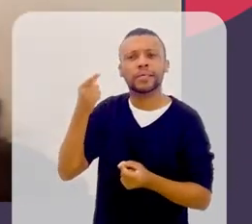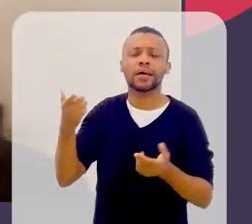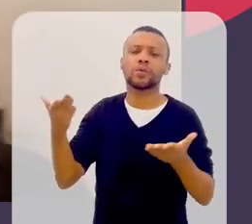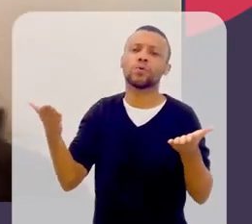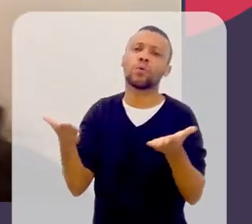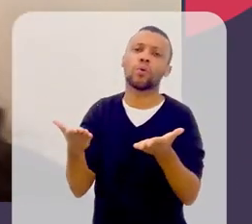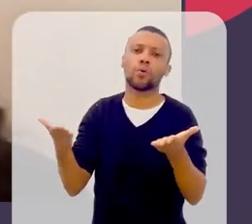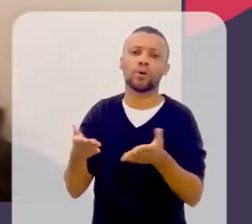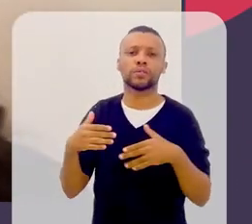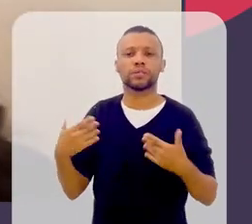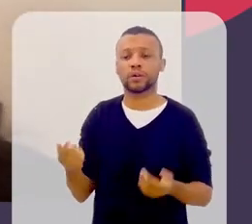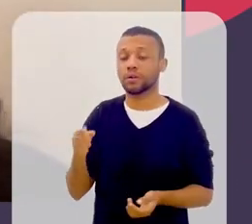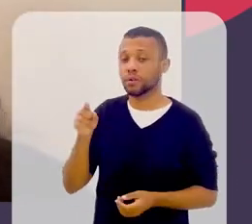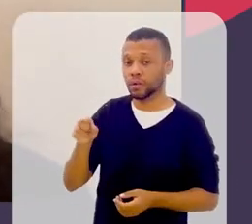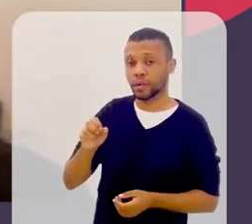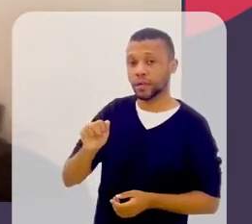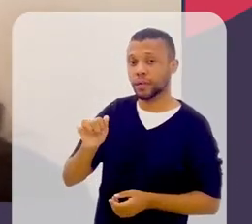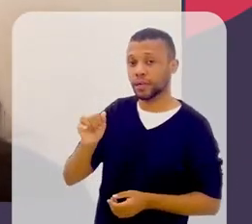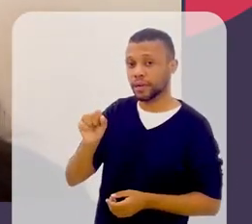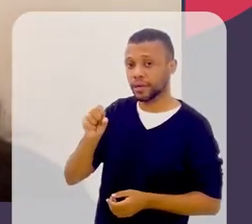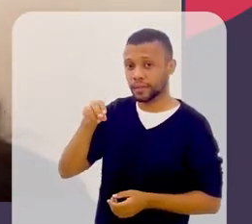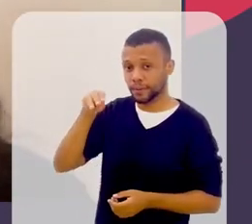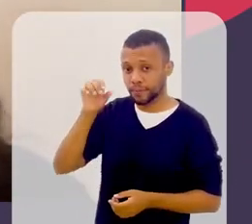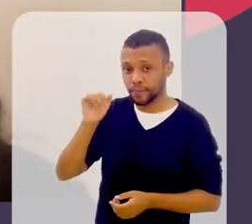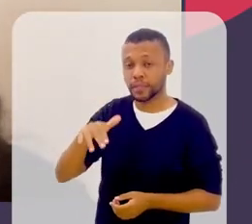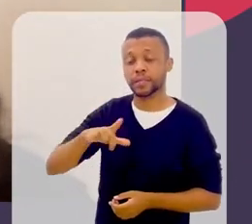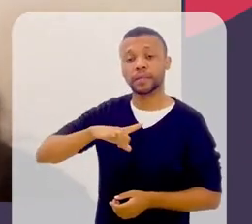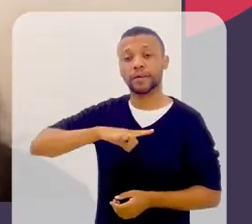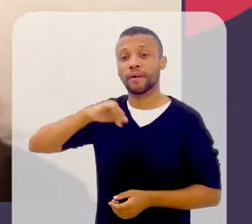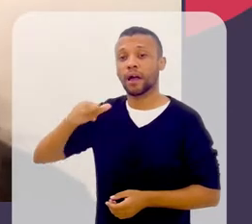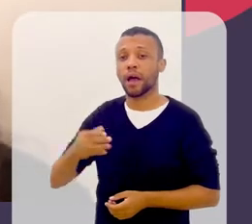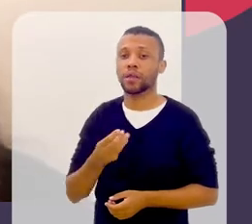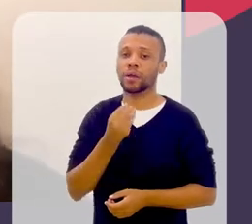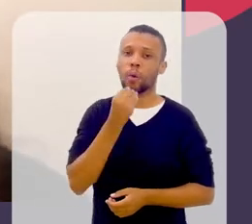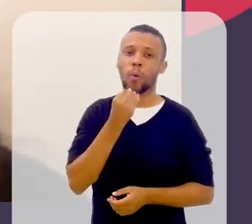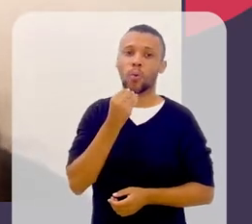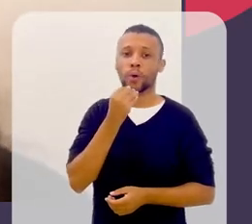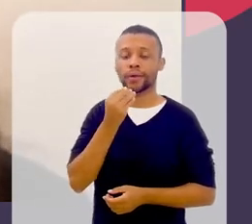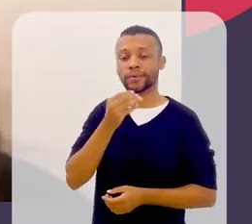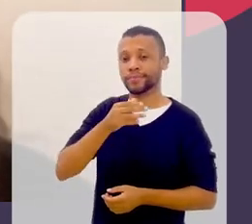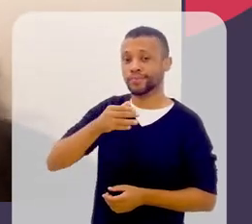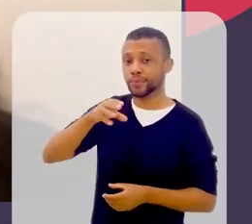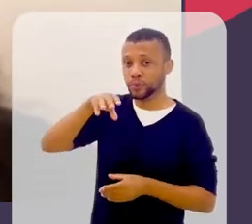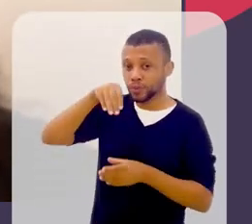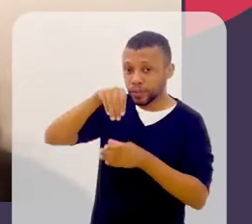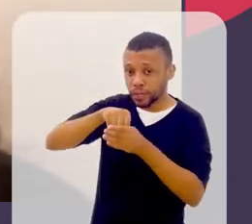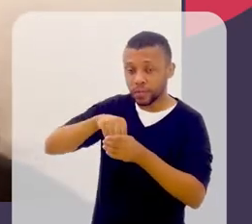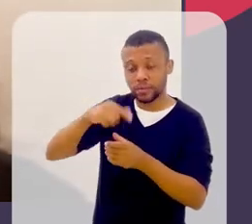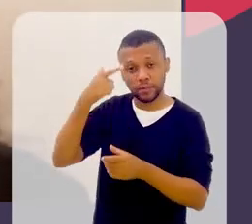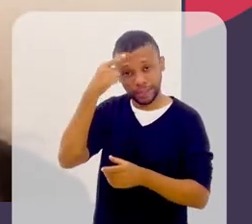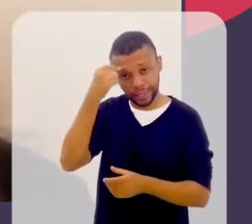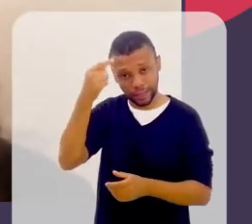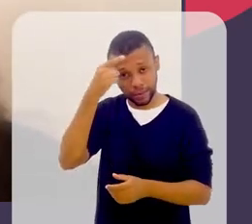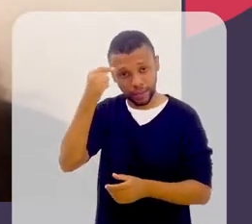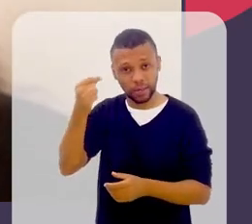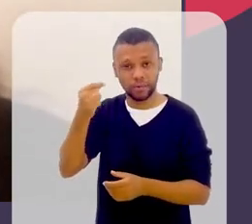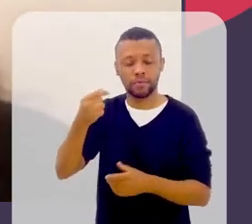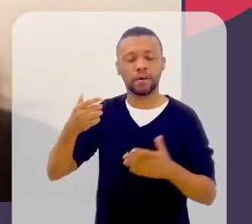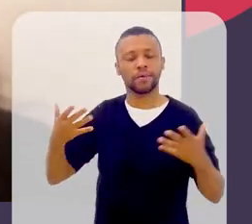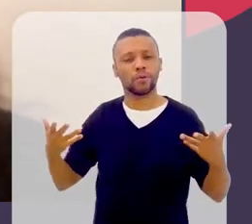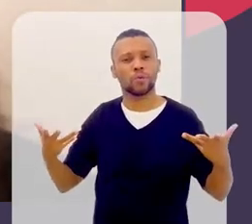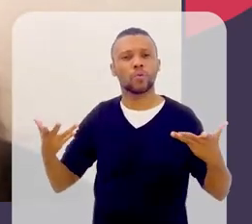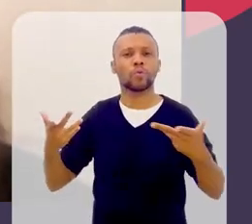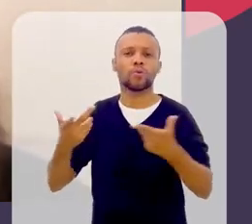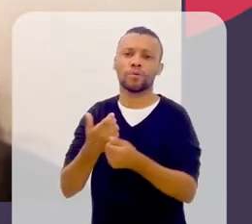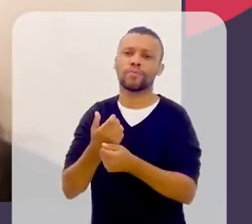é. Então, assim, a Yasmin ter essa oportunidade na graduação é